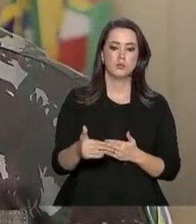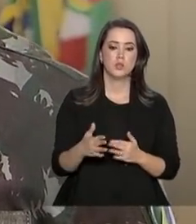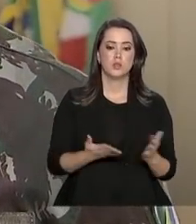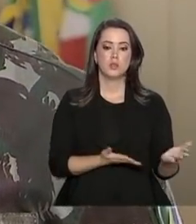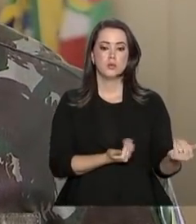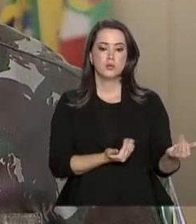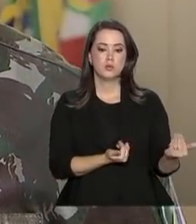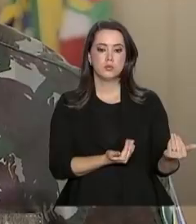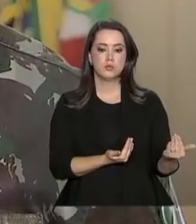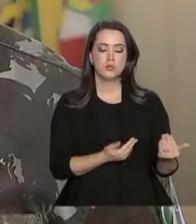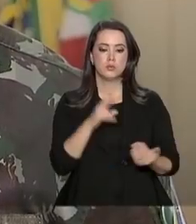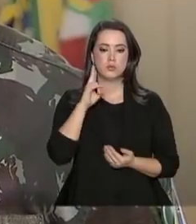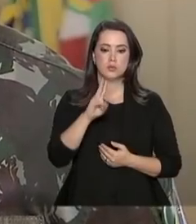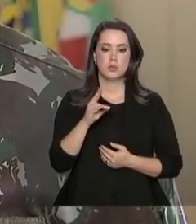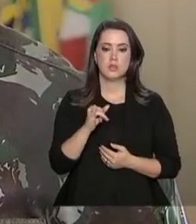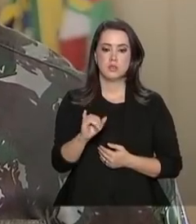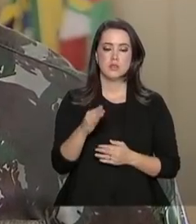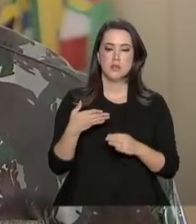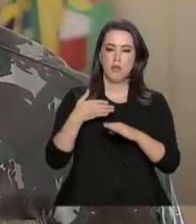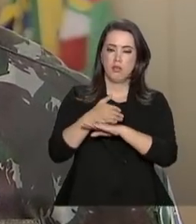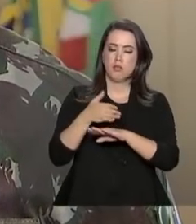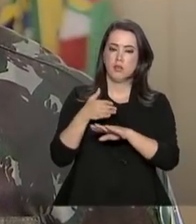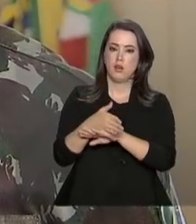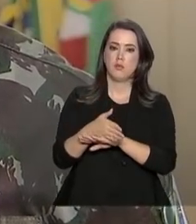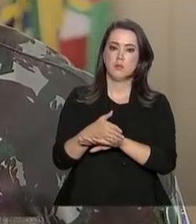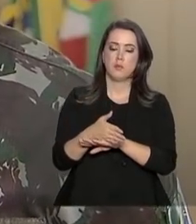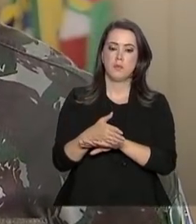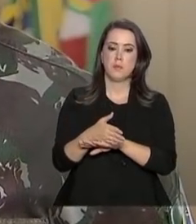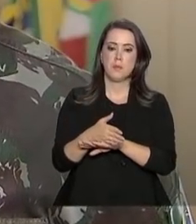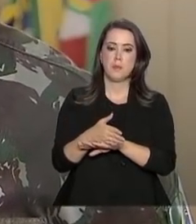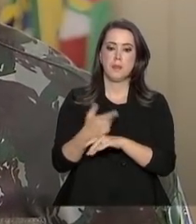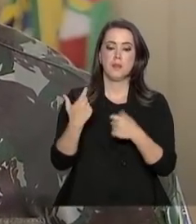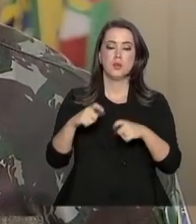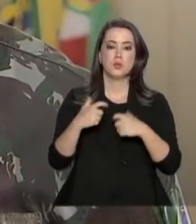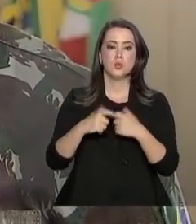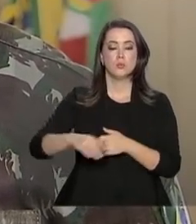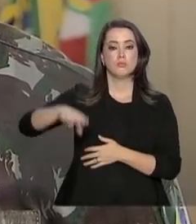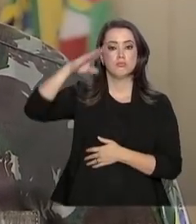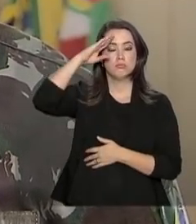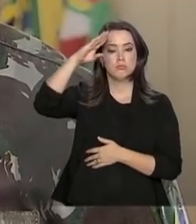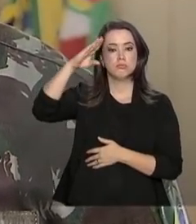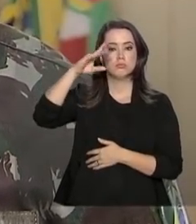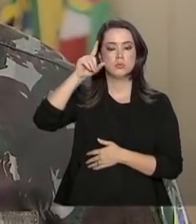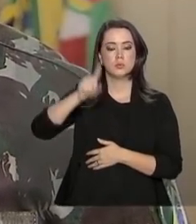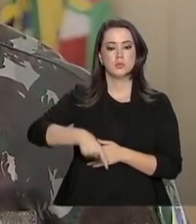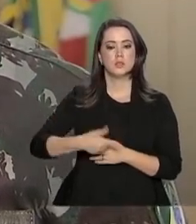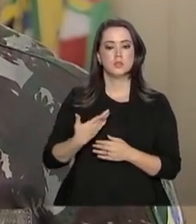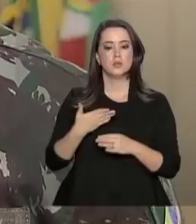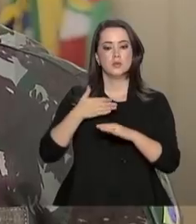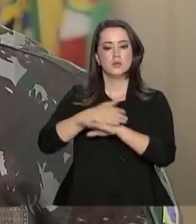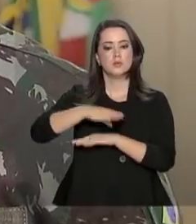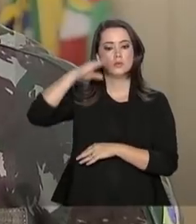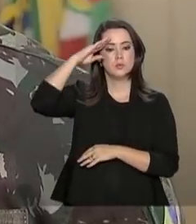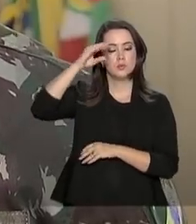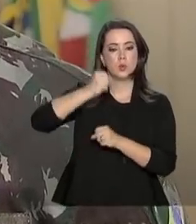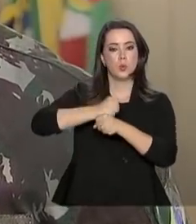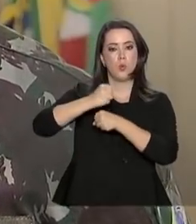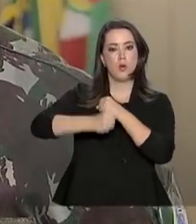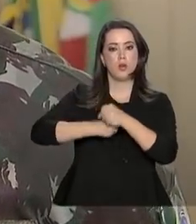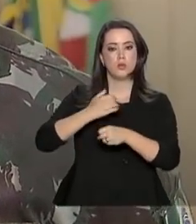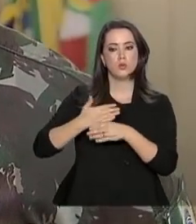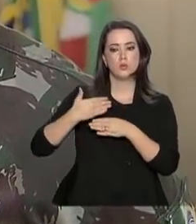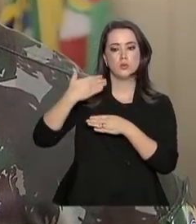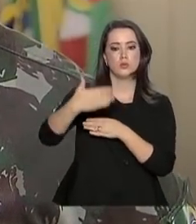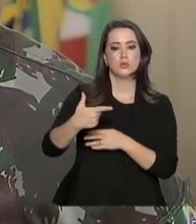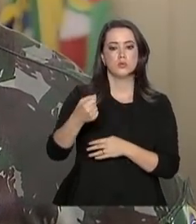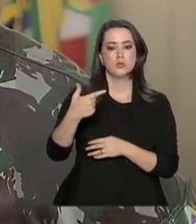jovem se se vier a incorporar a uma unidade militar e essa incorporação será no ano seguinte no ano